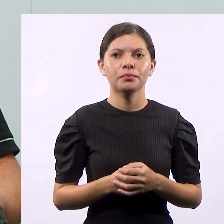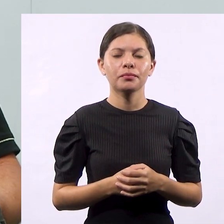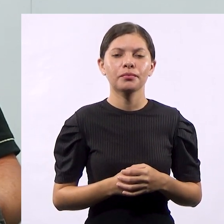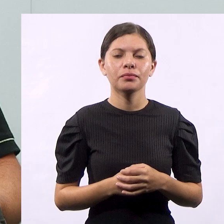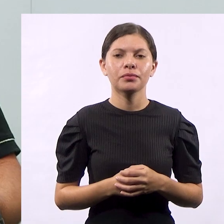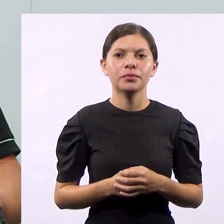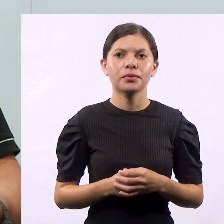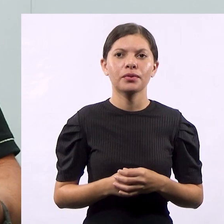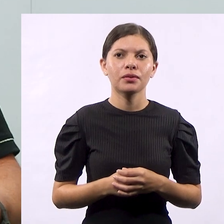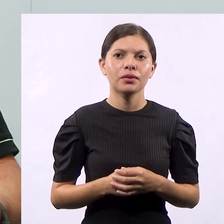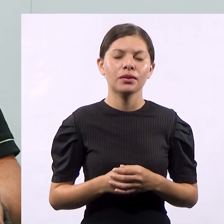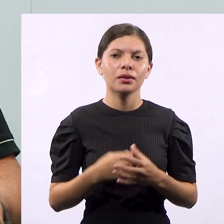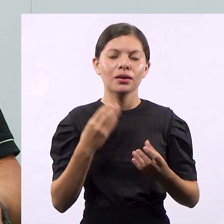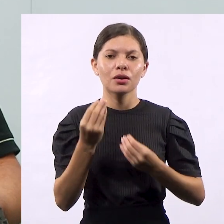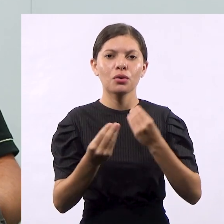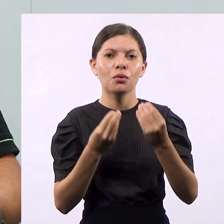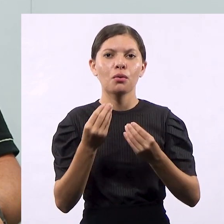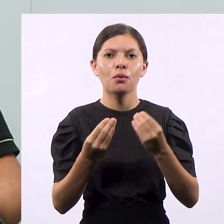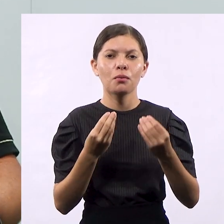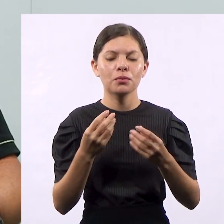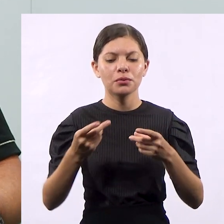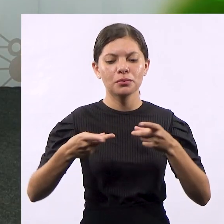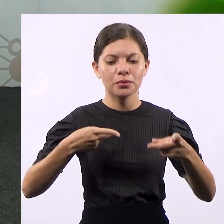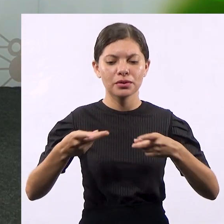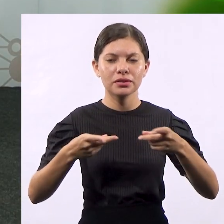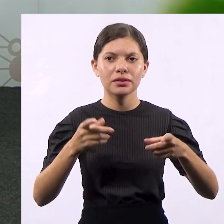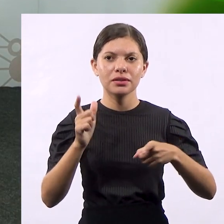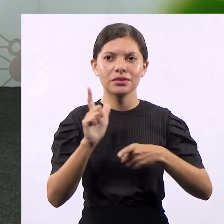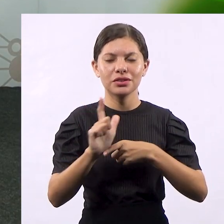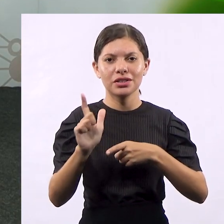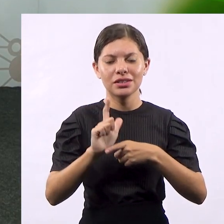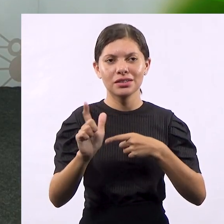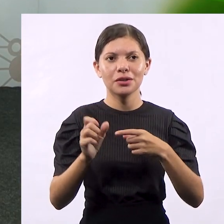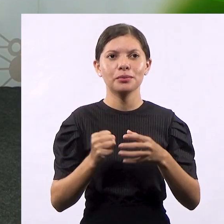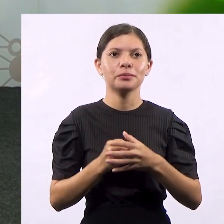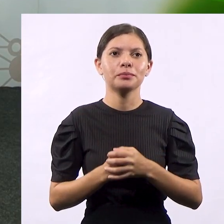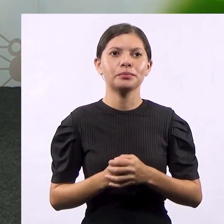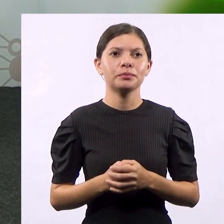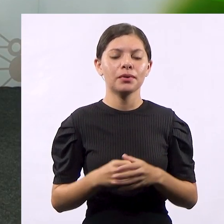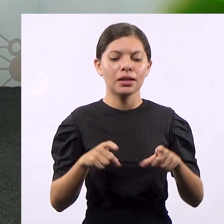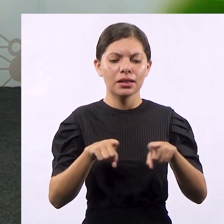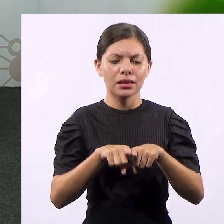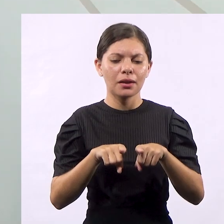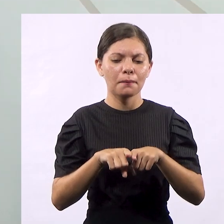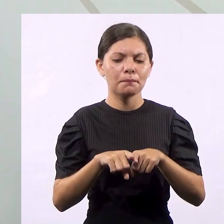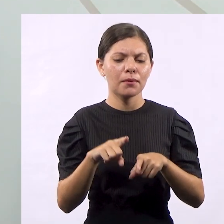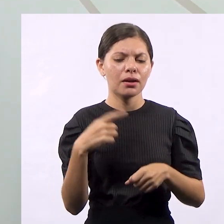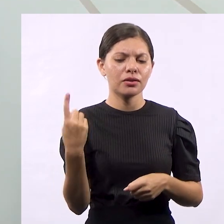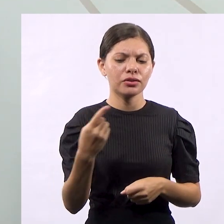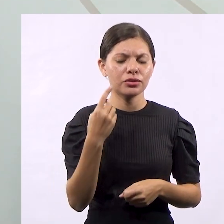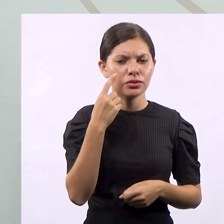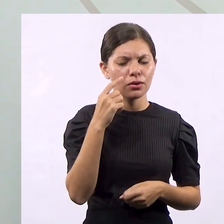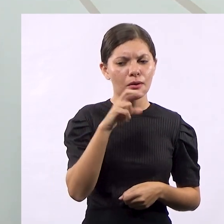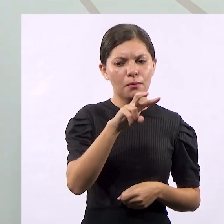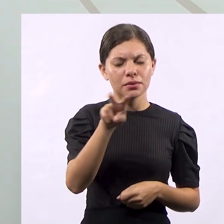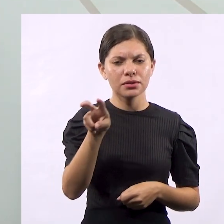indivíduos diversos no seu processo de gestão. E também a gente observa,